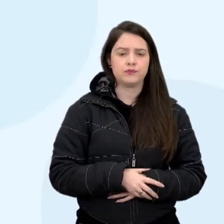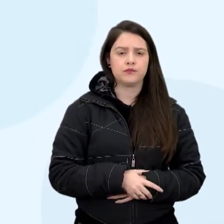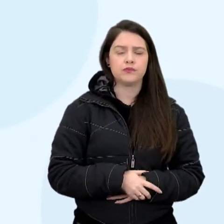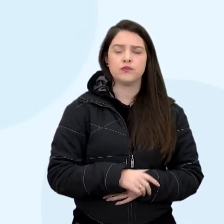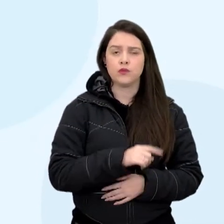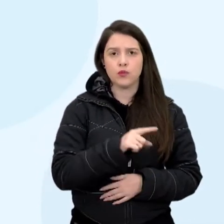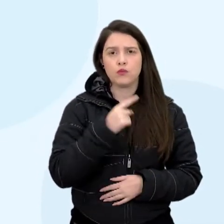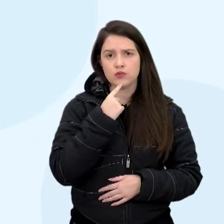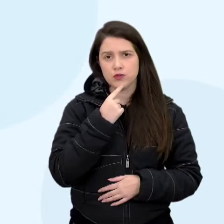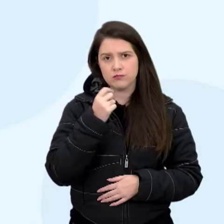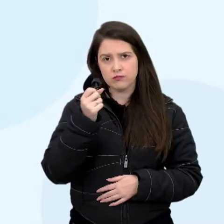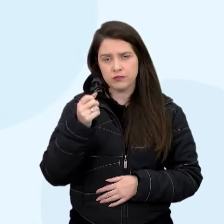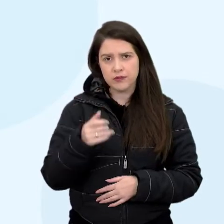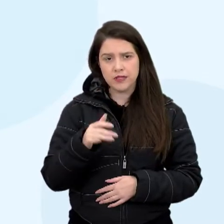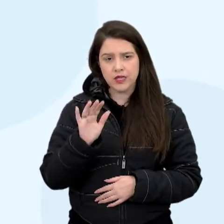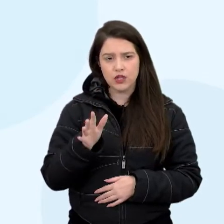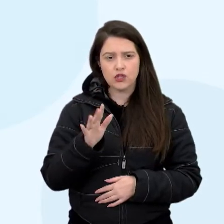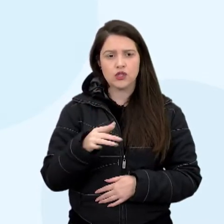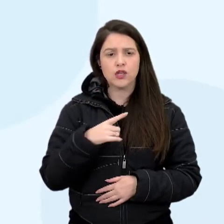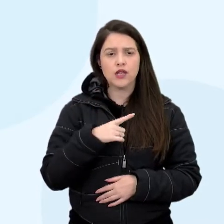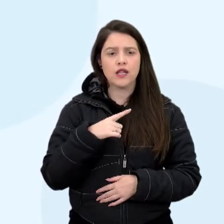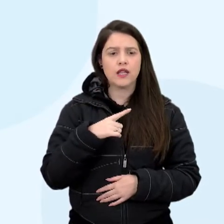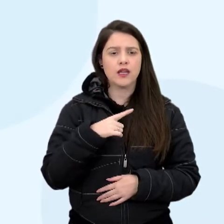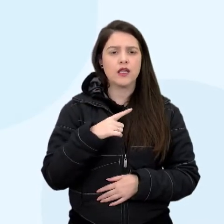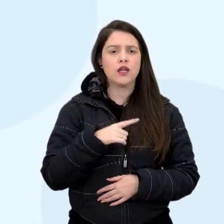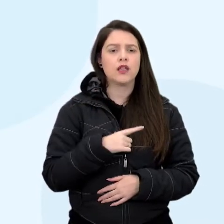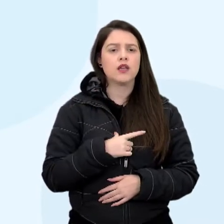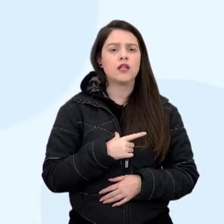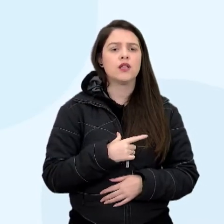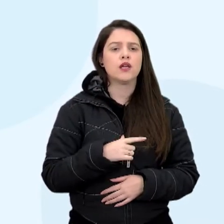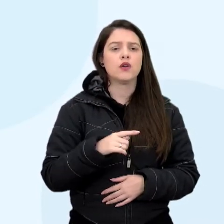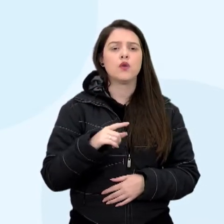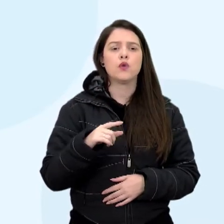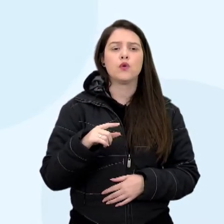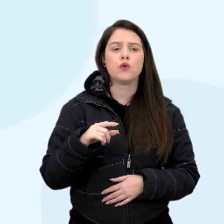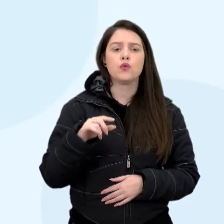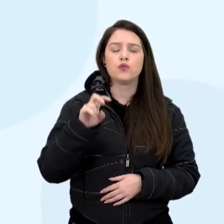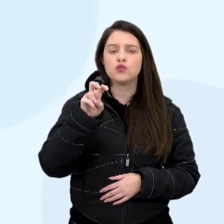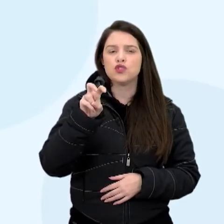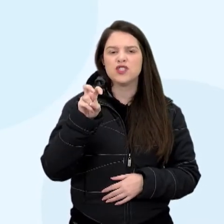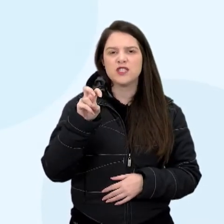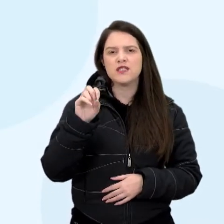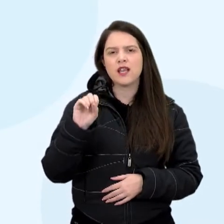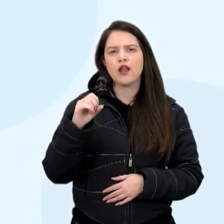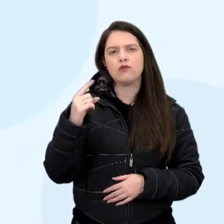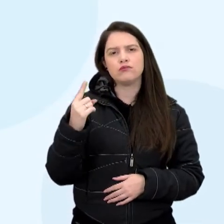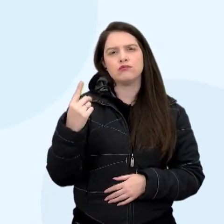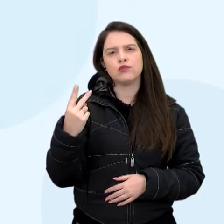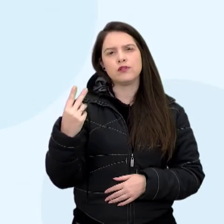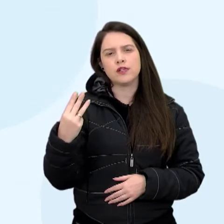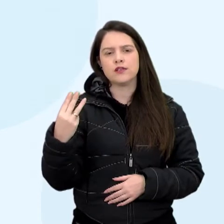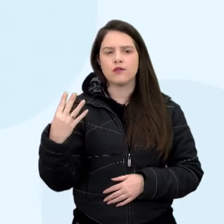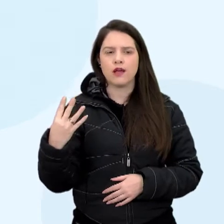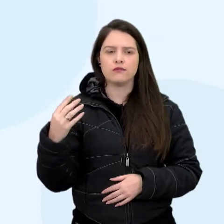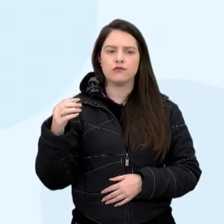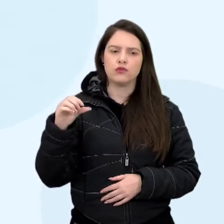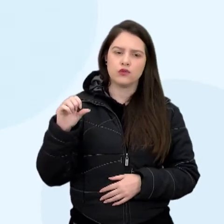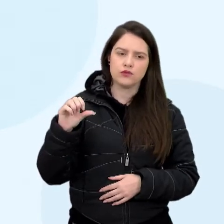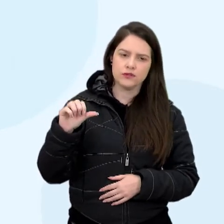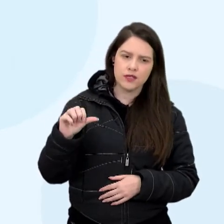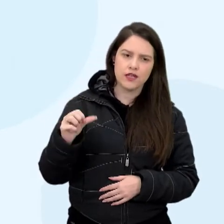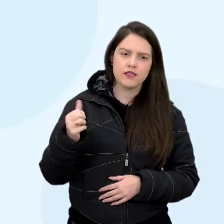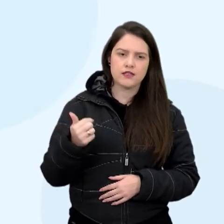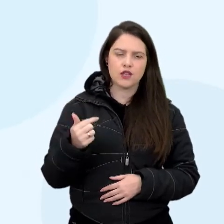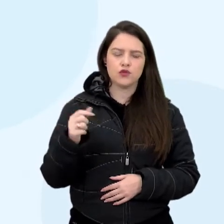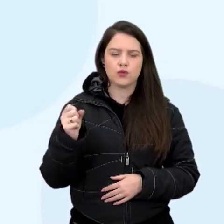para vocês. Então, temos aqui, o X é atribuído ao tempo, tá ok? Ano 0, ano 1, 2, 3, 4, 5, 6, 7, 8, 9 e 10.